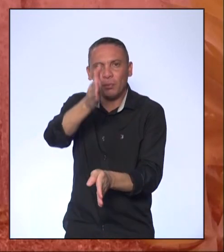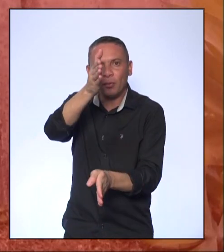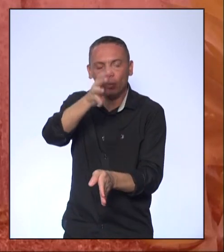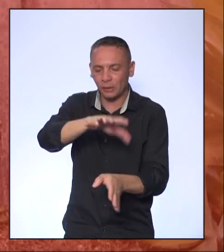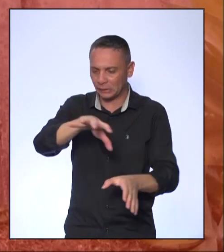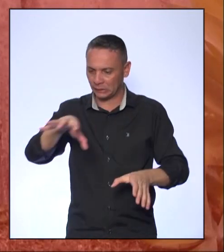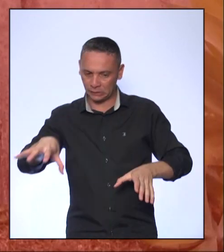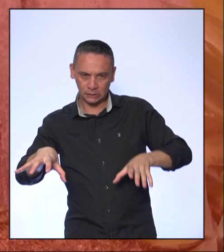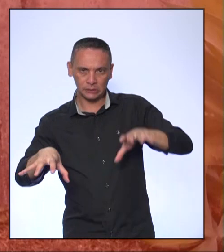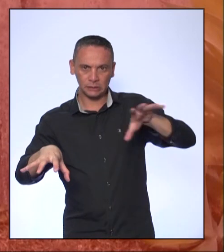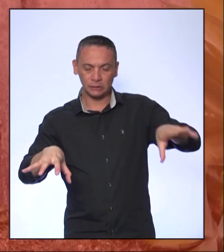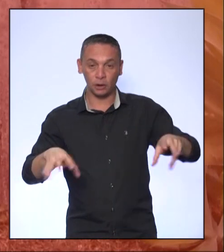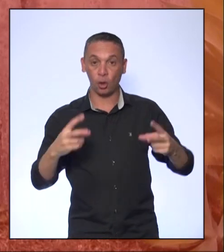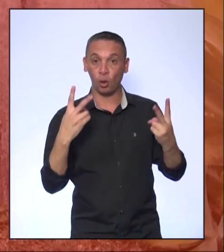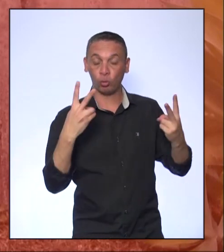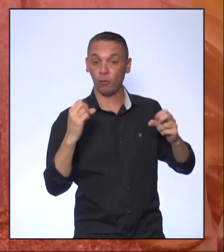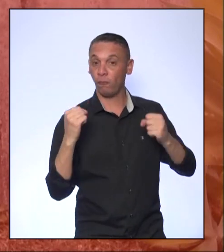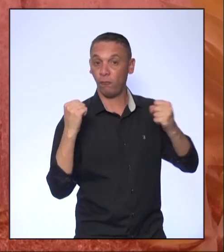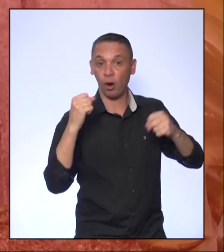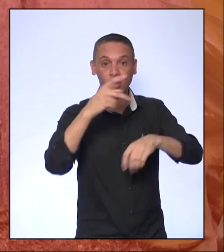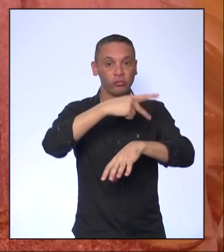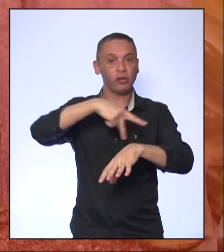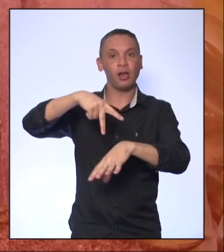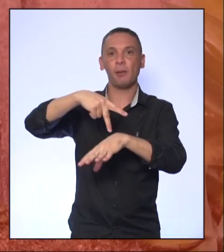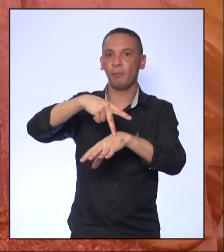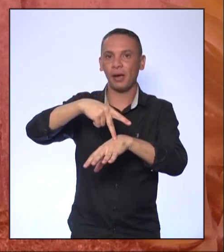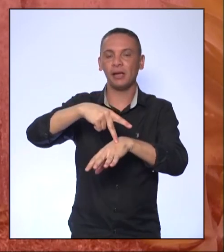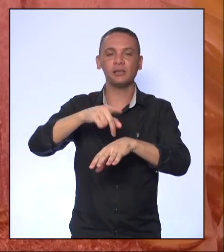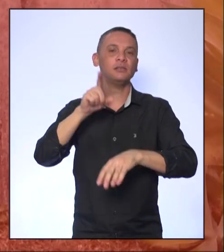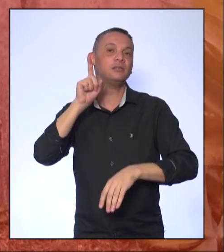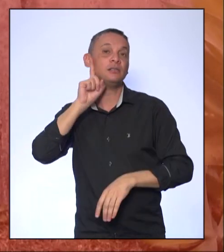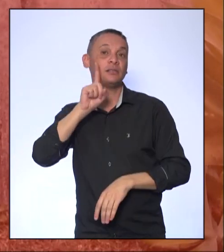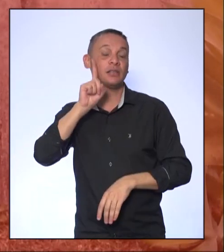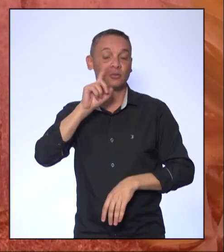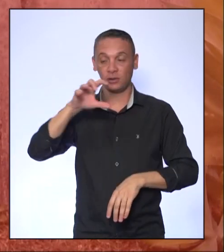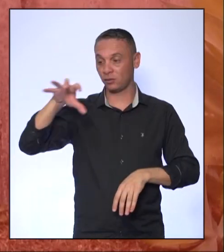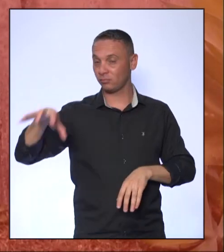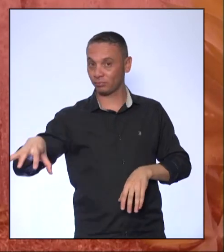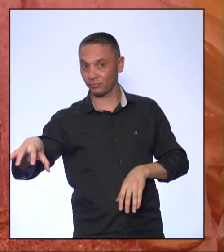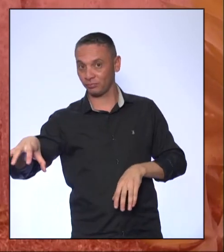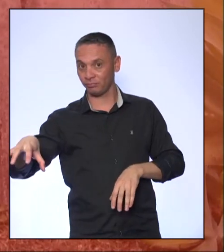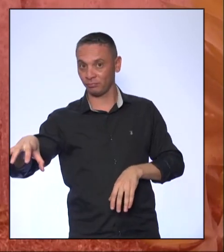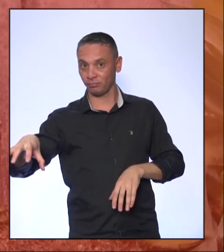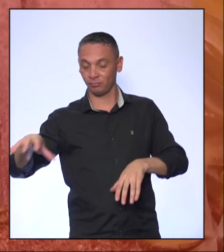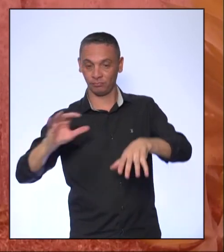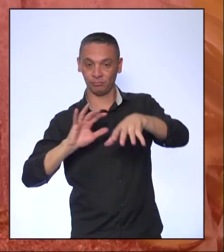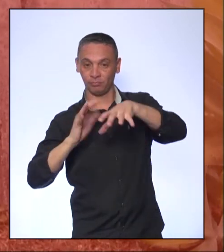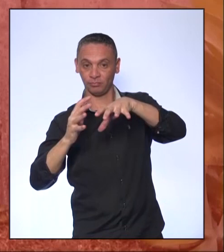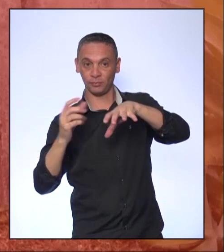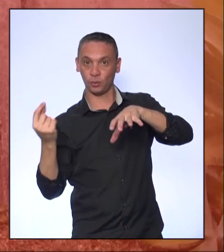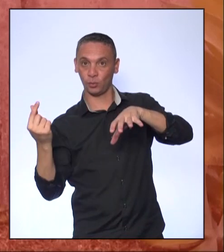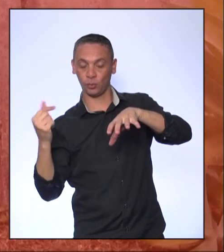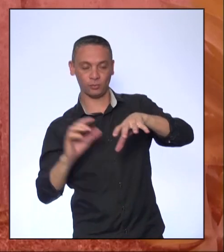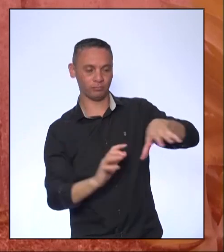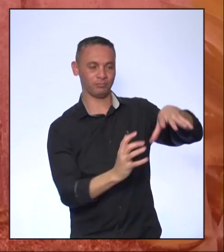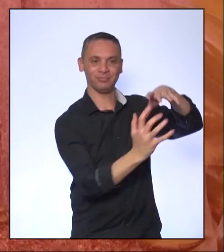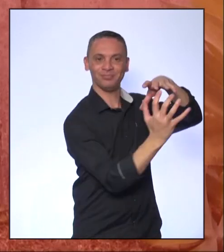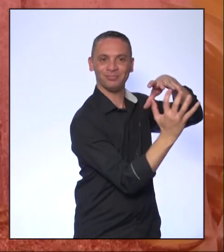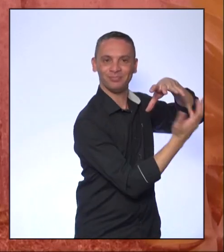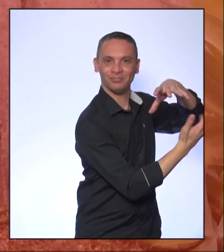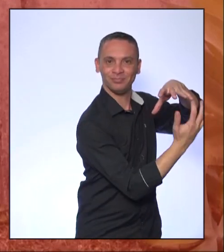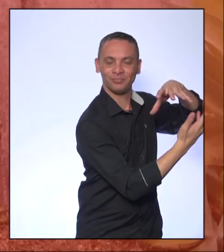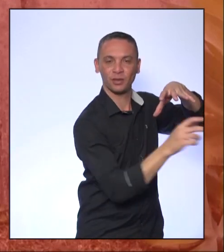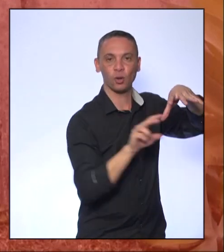a influência de duas grandes potências, os Estados Unidos da América, do lado capitalista, e a União Soviética, do